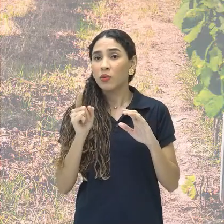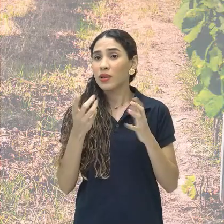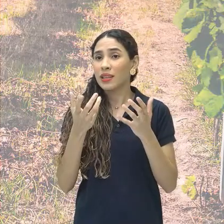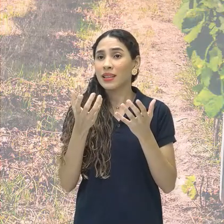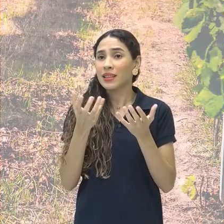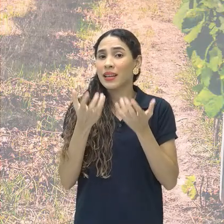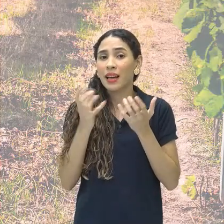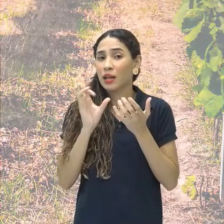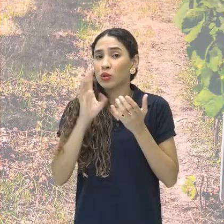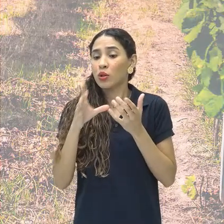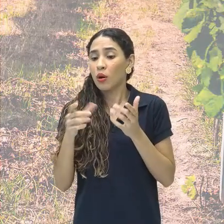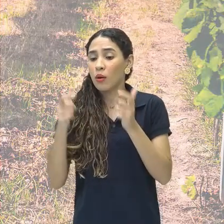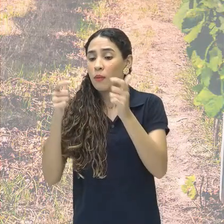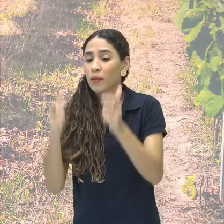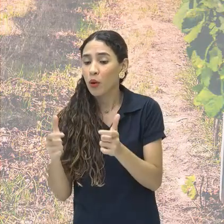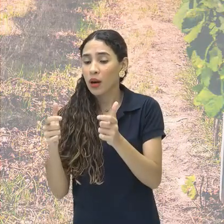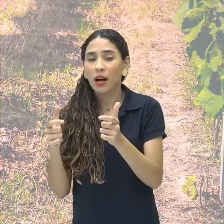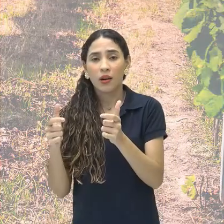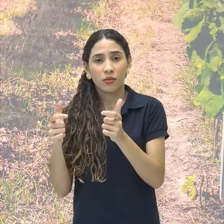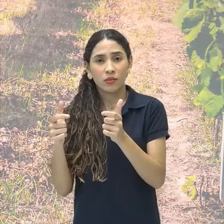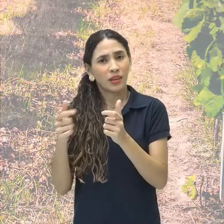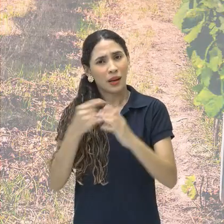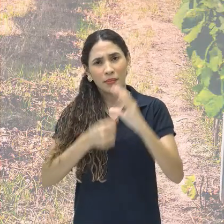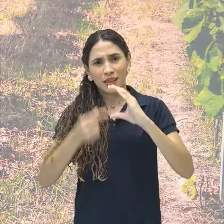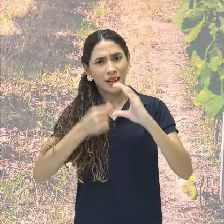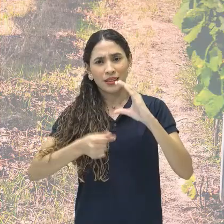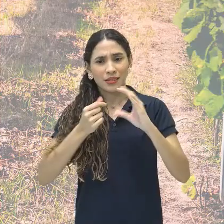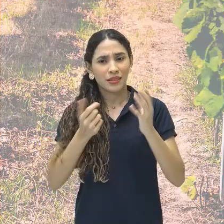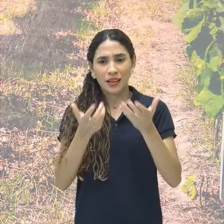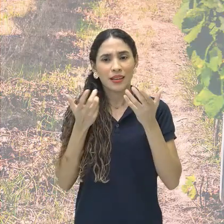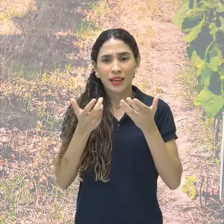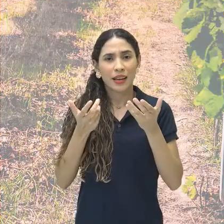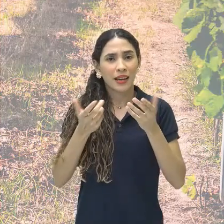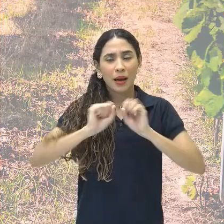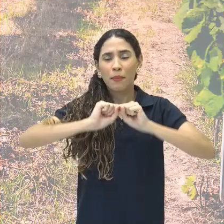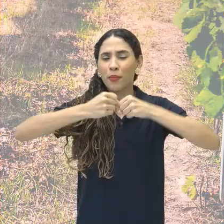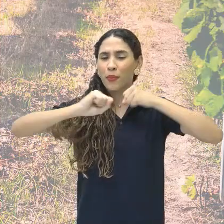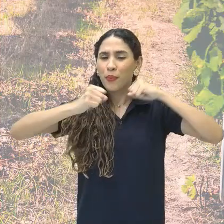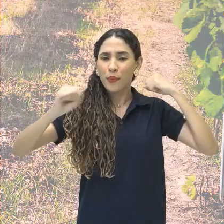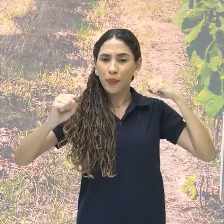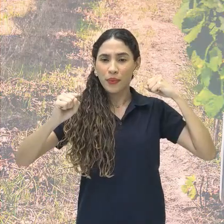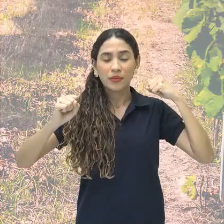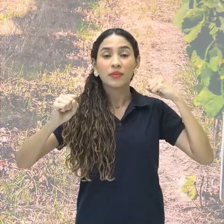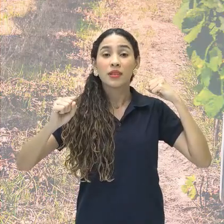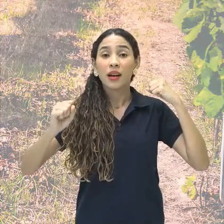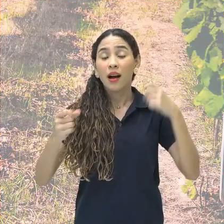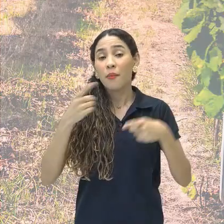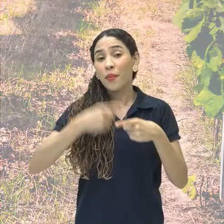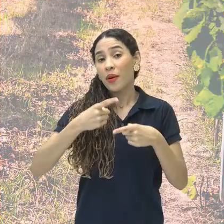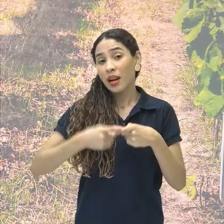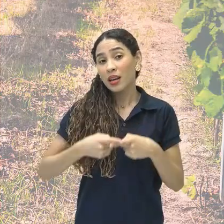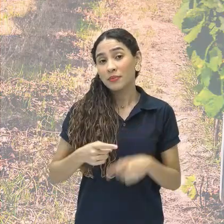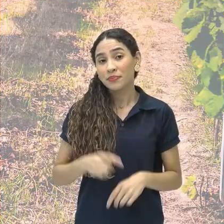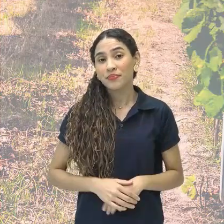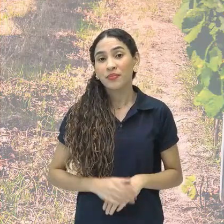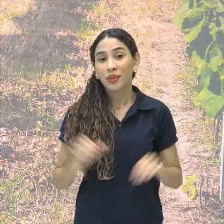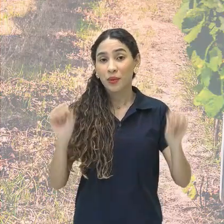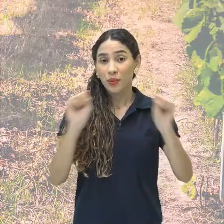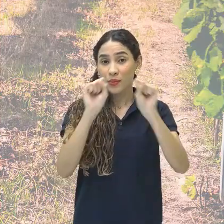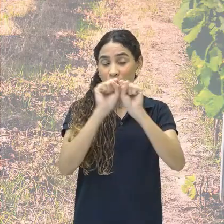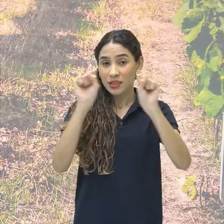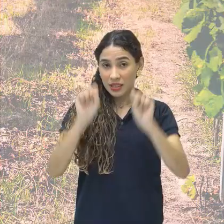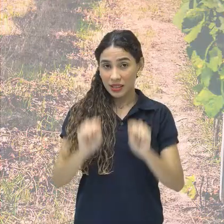terra para ele plantar, claro. Ele é capitalista, ele quer expandir o negócio. Por quê? Porque o